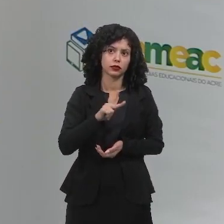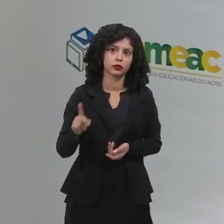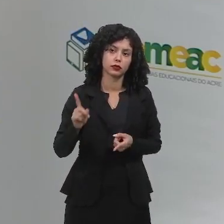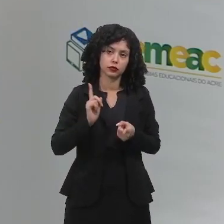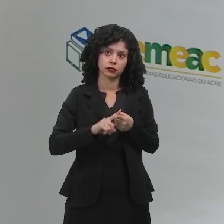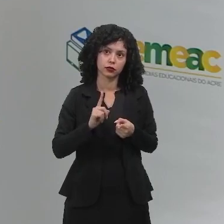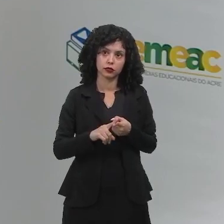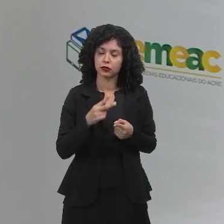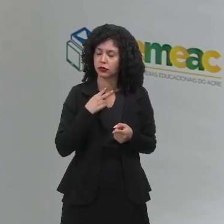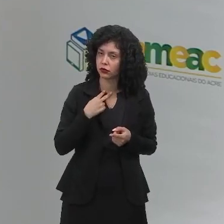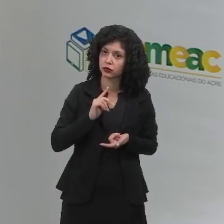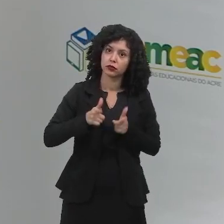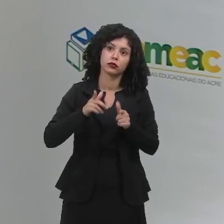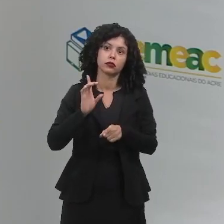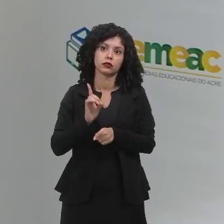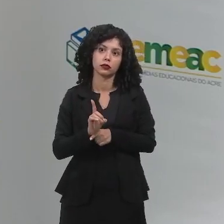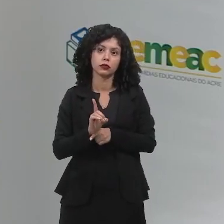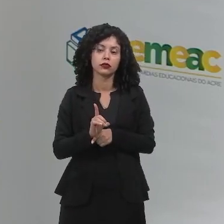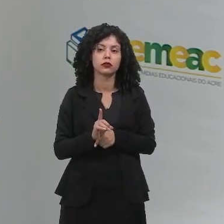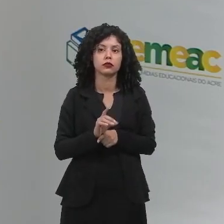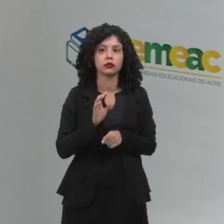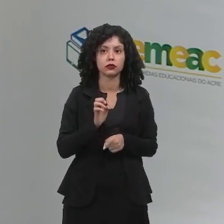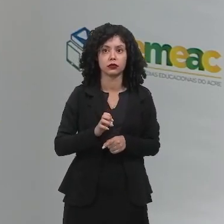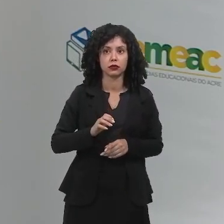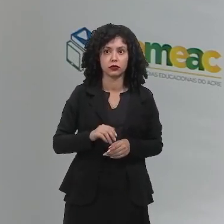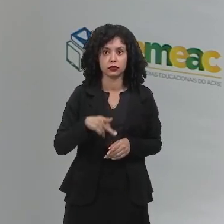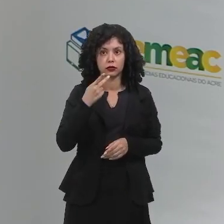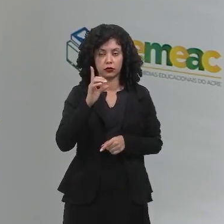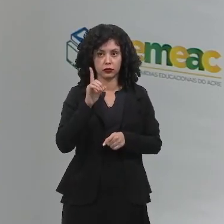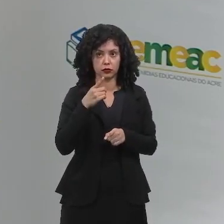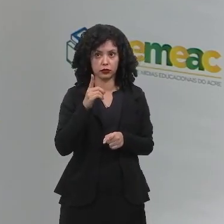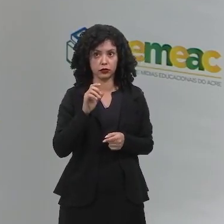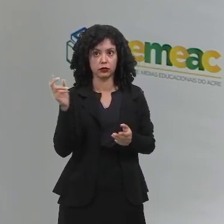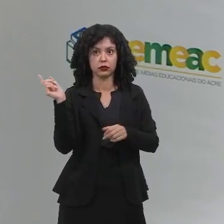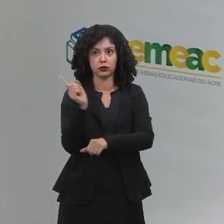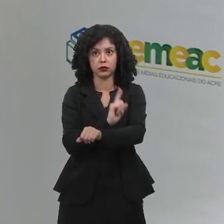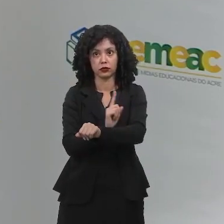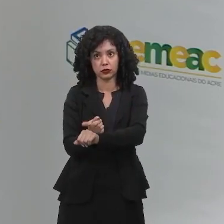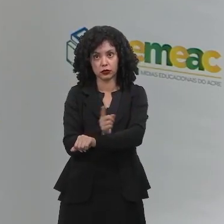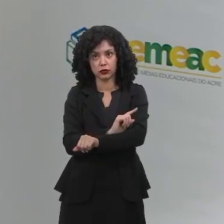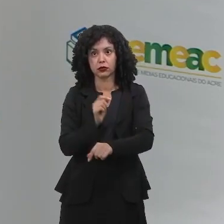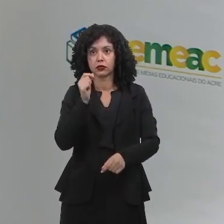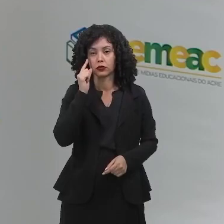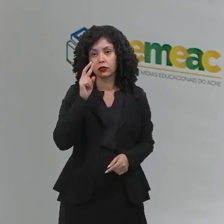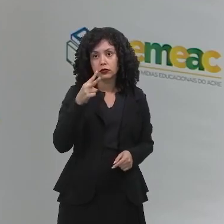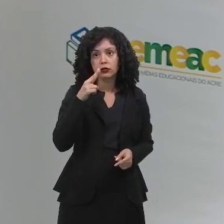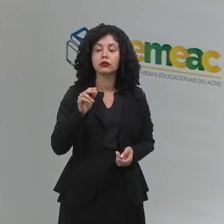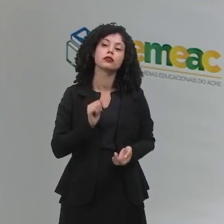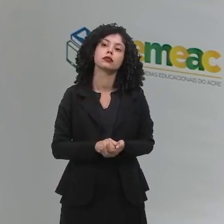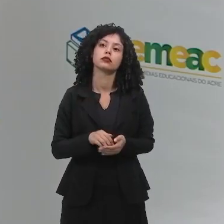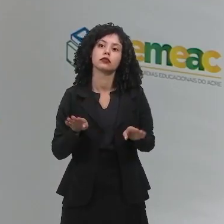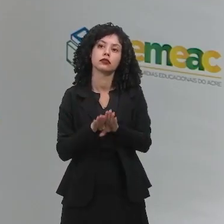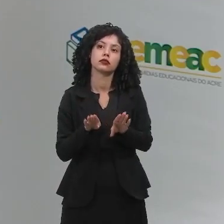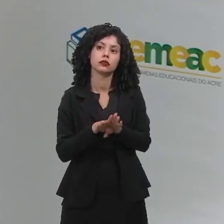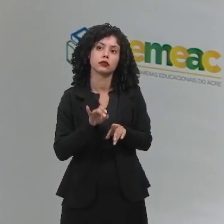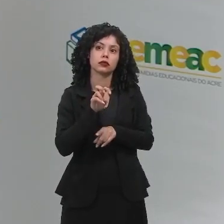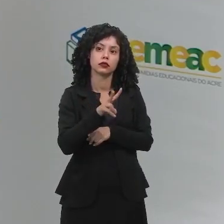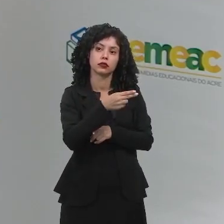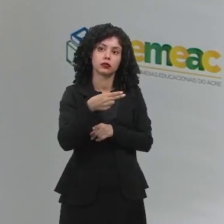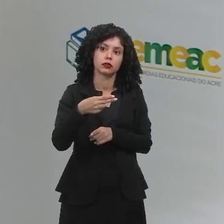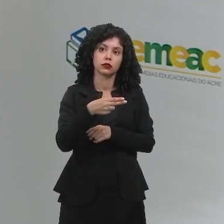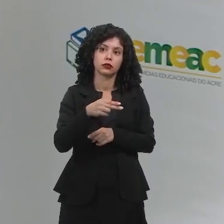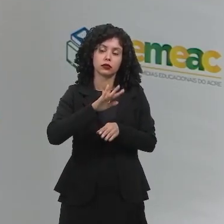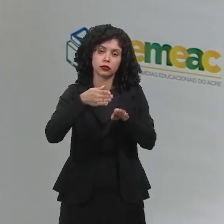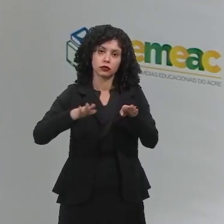mas por que não pode ser letra D? Por que não pode ser letra E? A letra D fala velocidade. Observa que a velocidade é igual ao comprimento